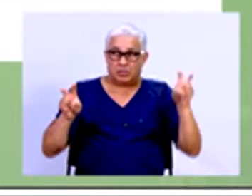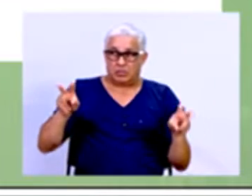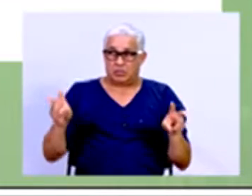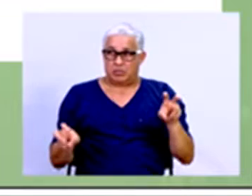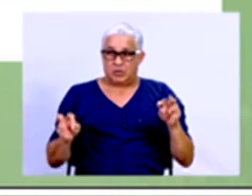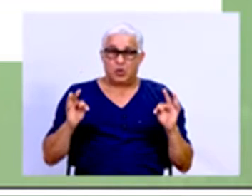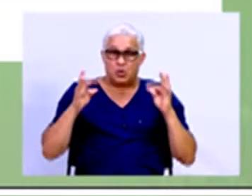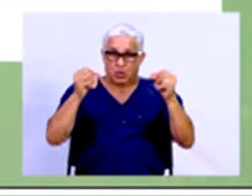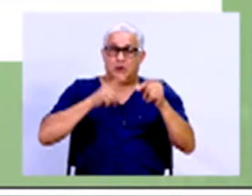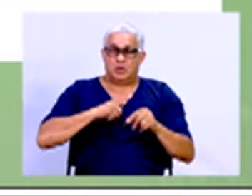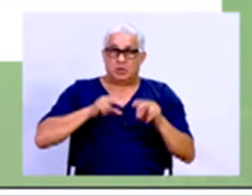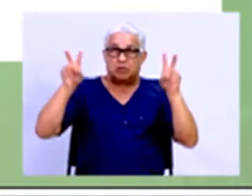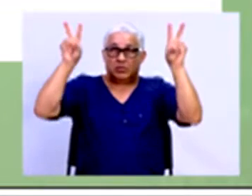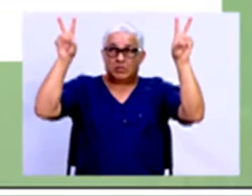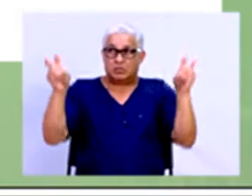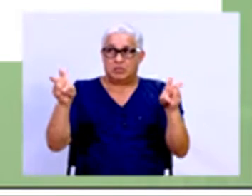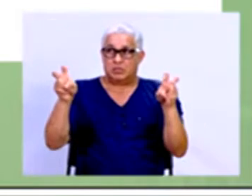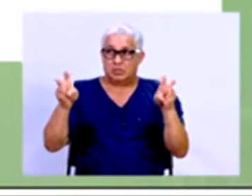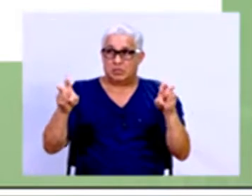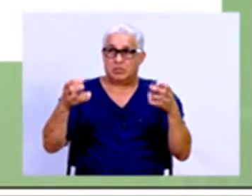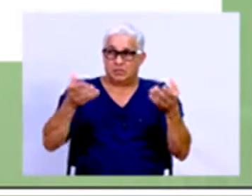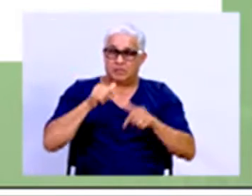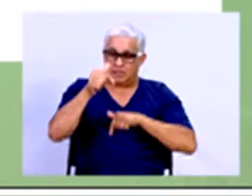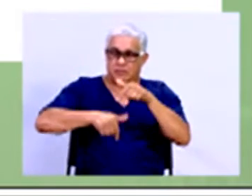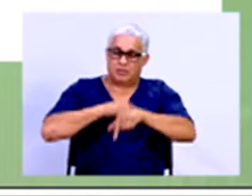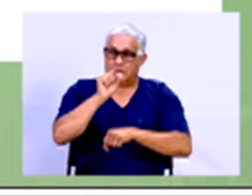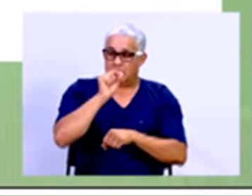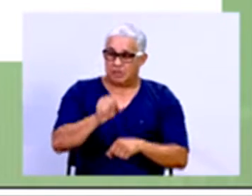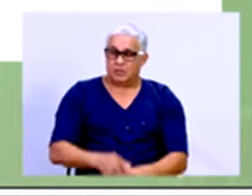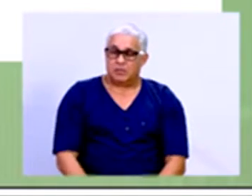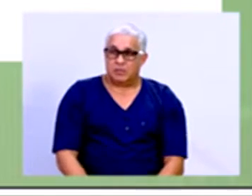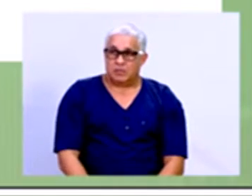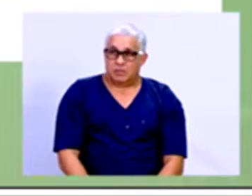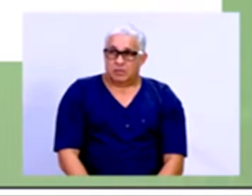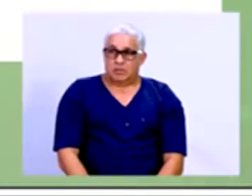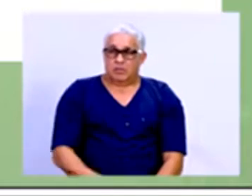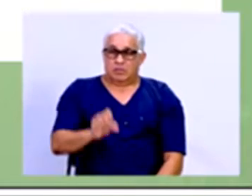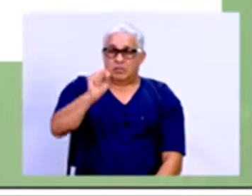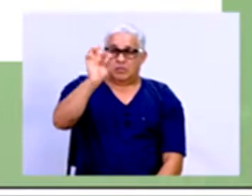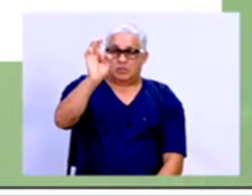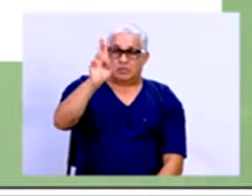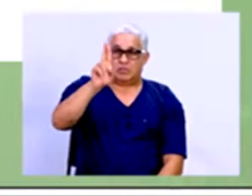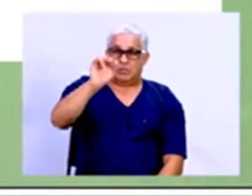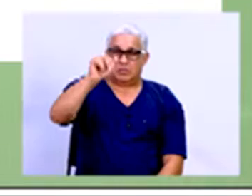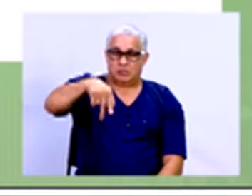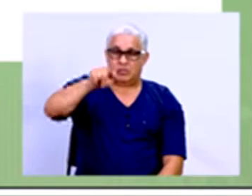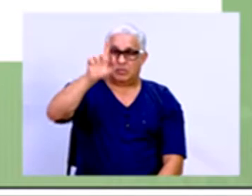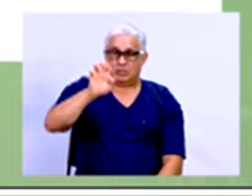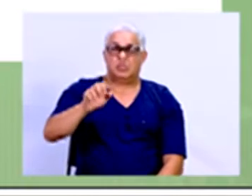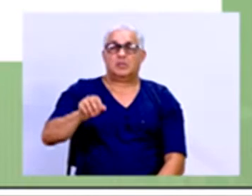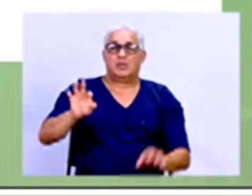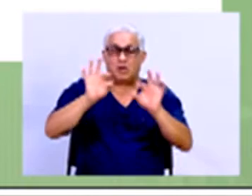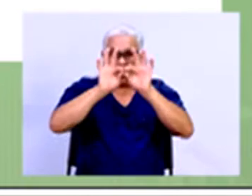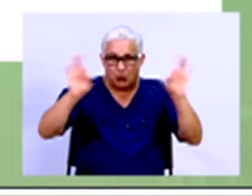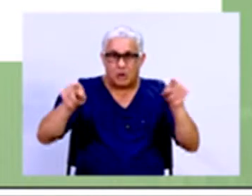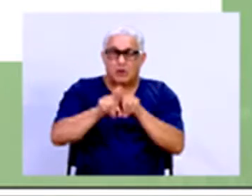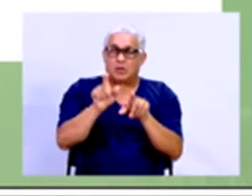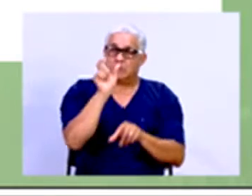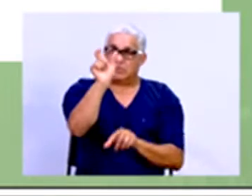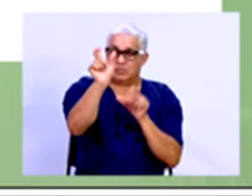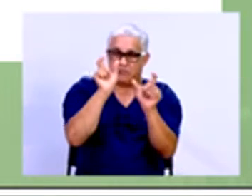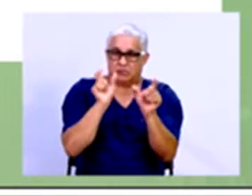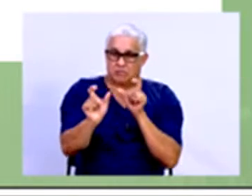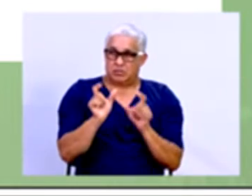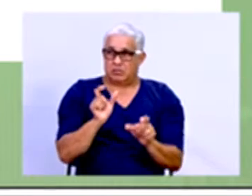duplas. E quando a gente quer trabalhar essa questão de strings, impressão de frases, de palavras, né? A gente trabalha